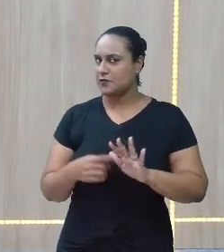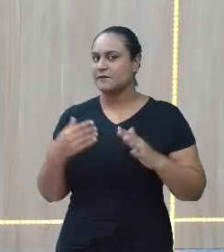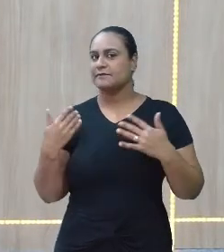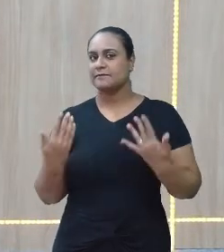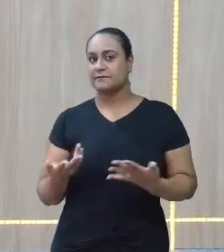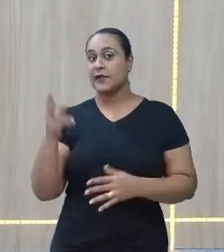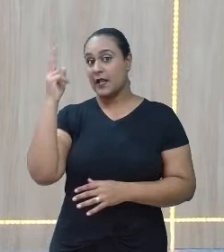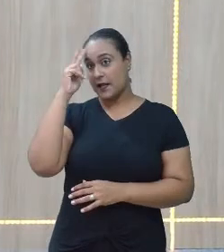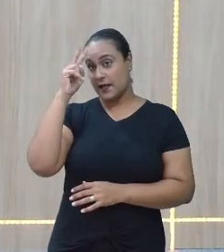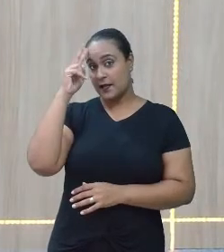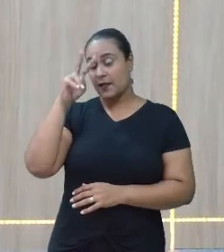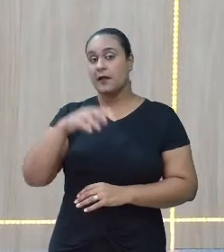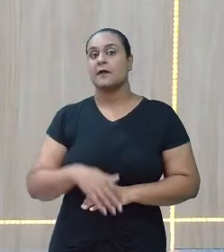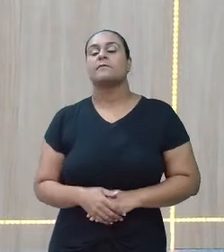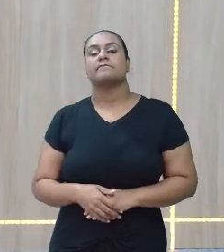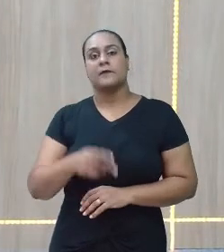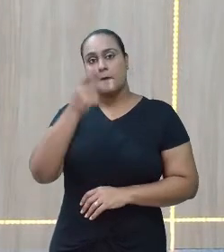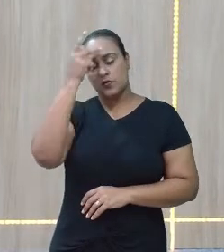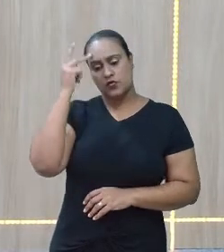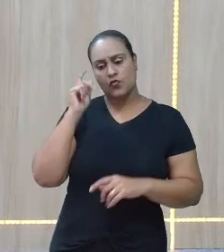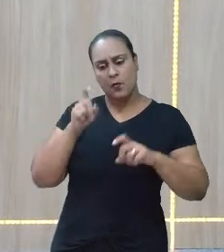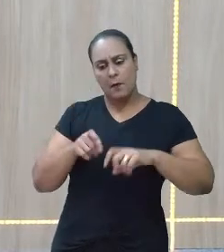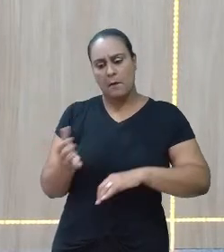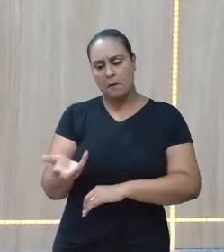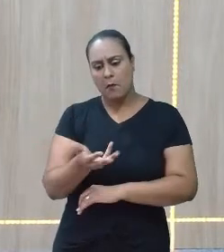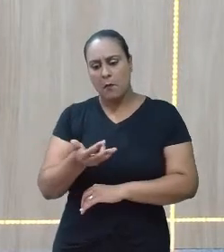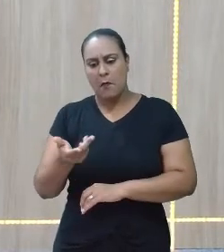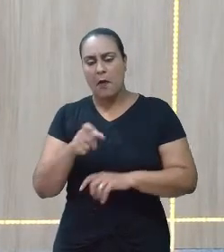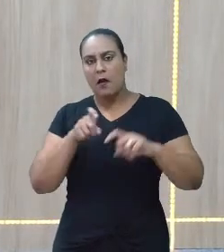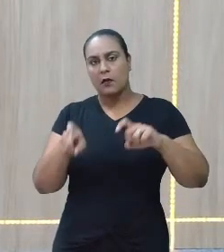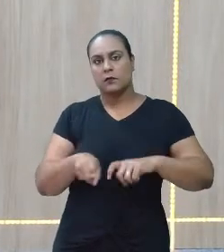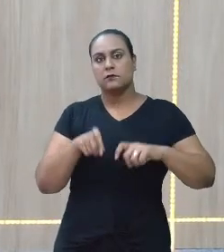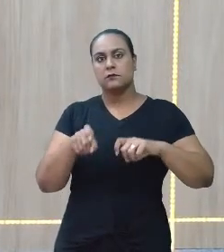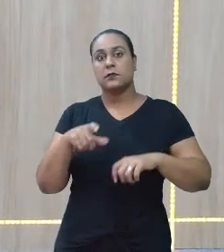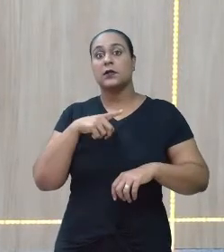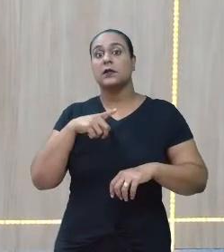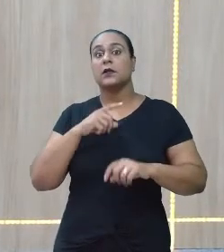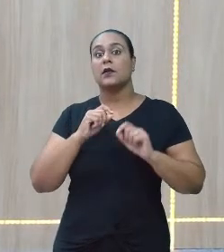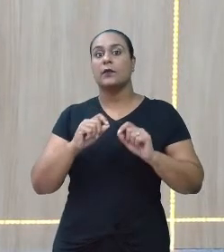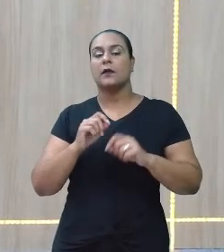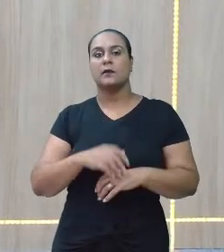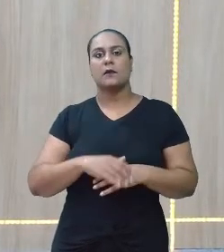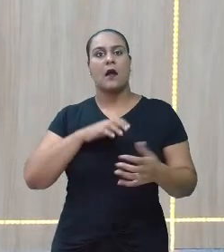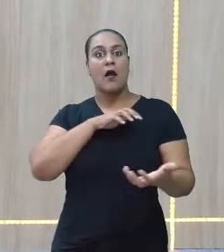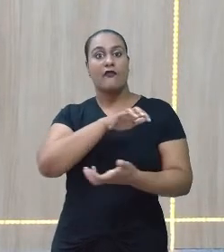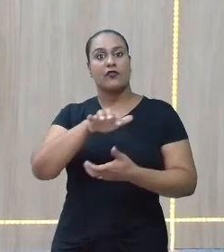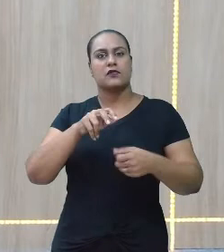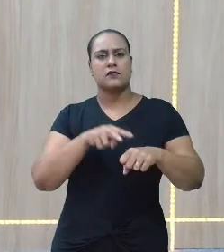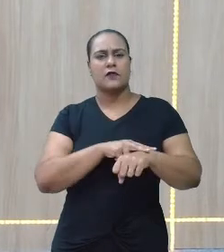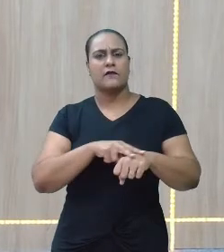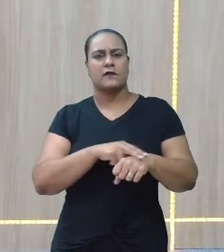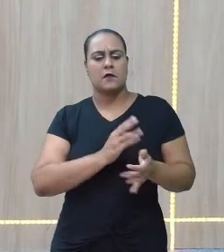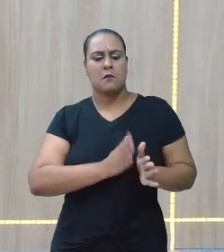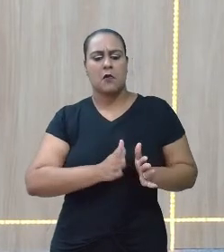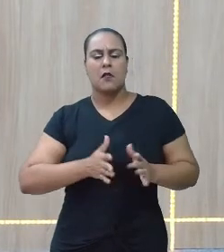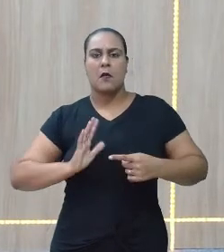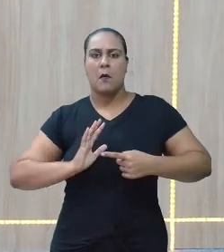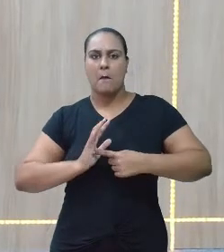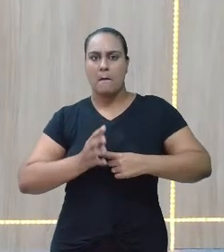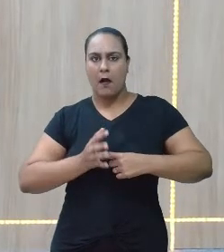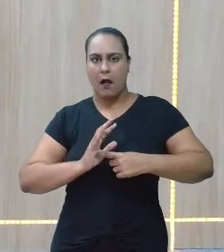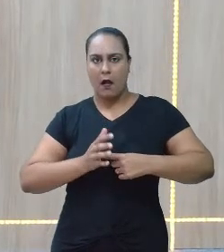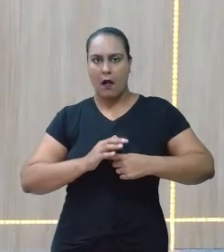se lembram deles, né? Pequenos produtores rurais que estão lá no campo, aí vem o quê? A Revolução Verde, processo de mecanização